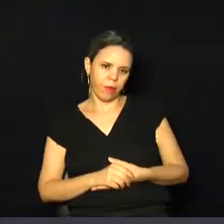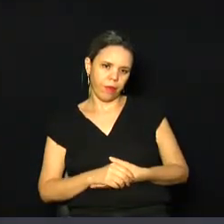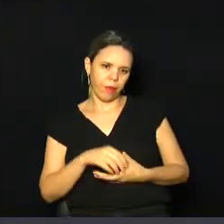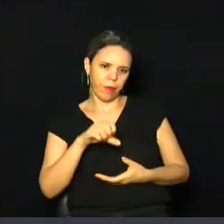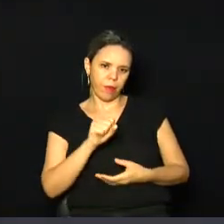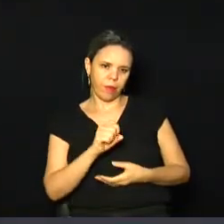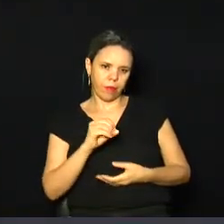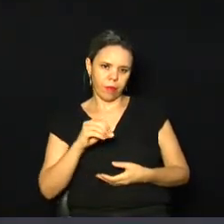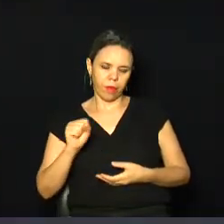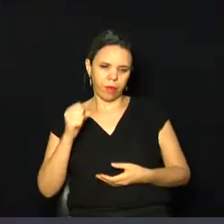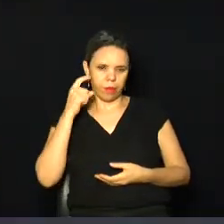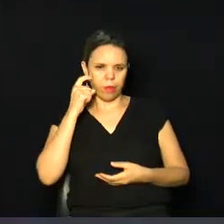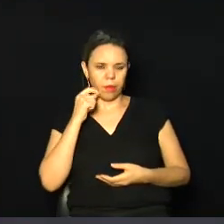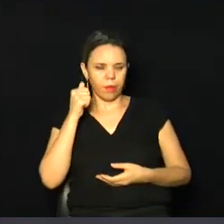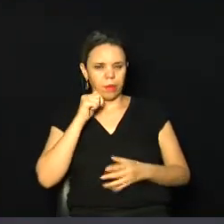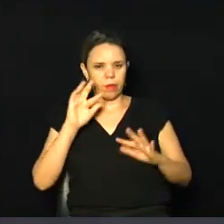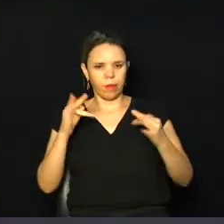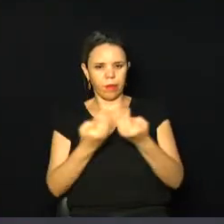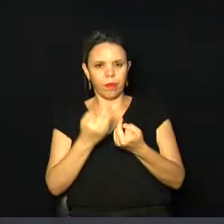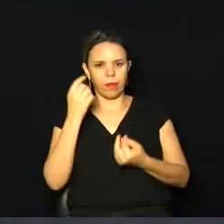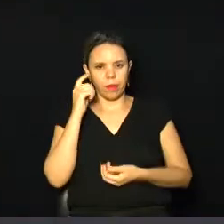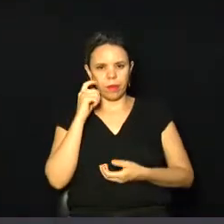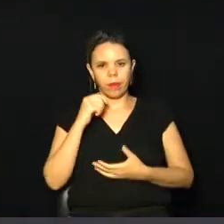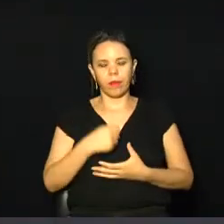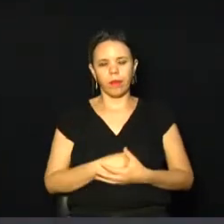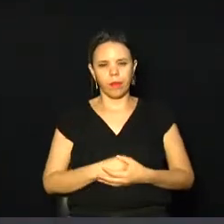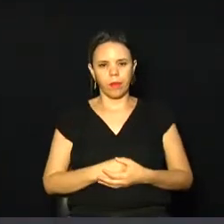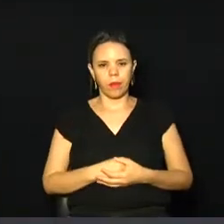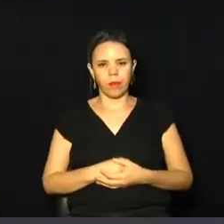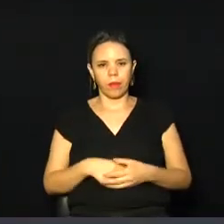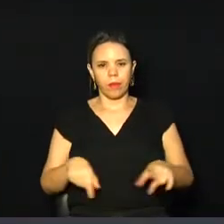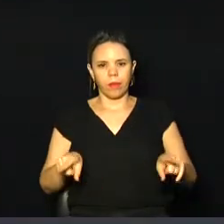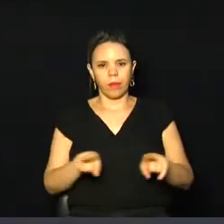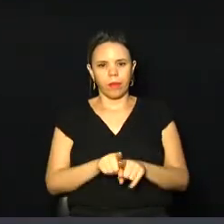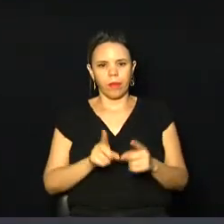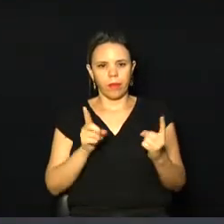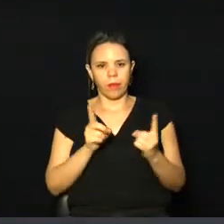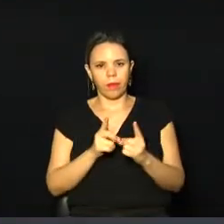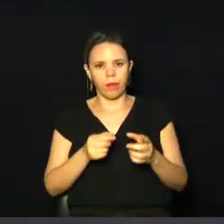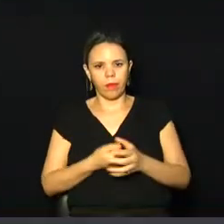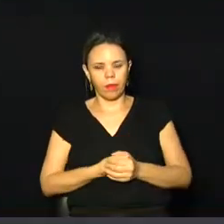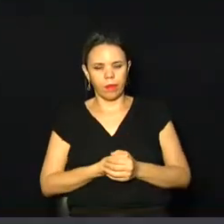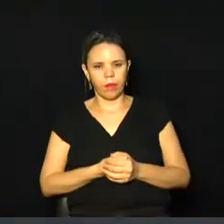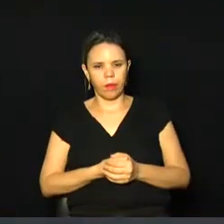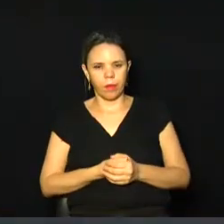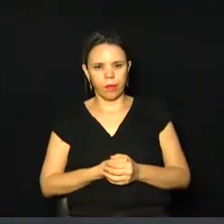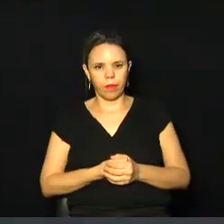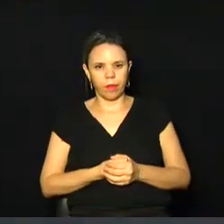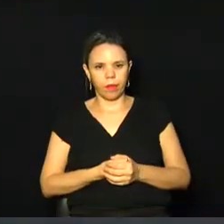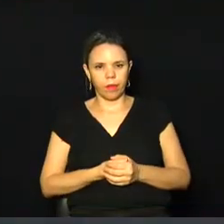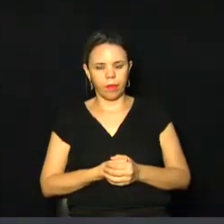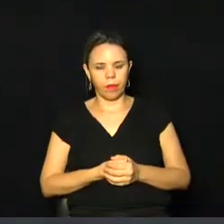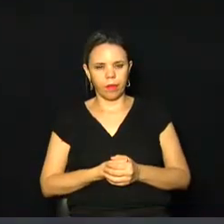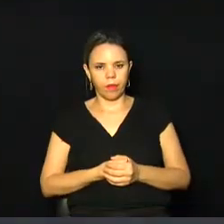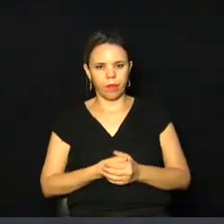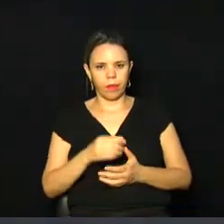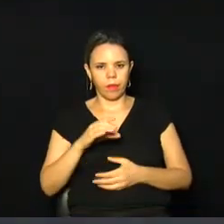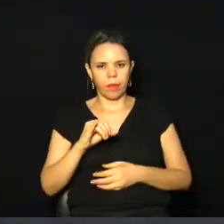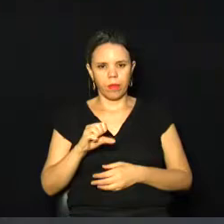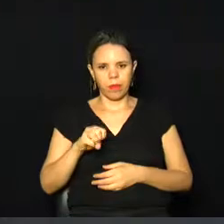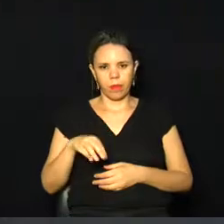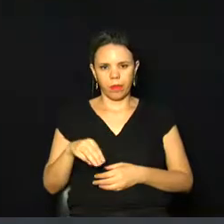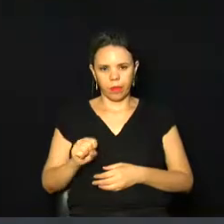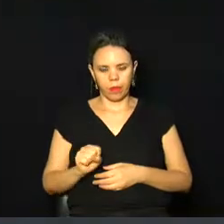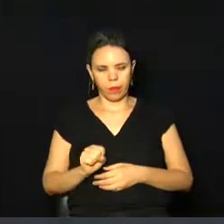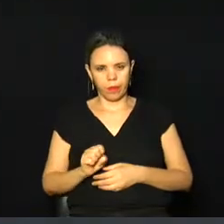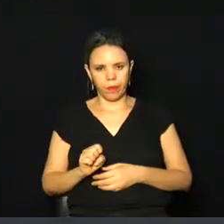SOS, Ação Mulher e Família, também tem esse atendimento. O CAISM, que é